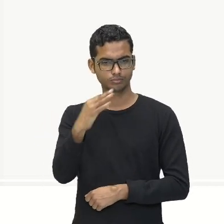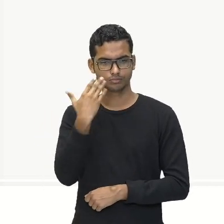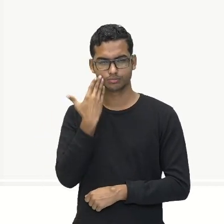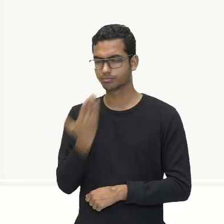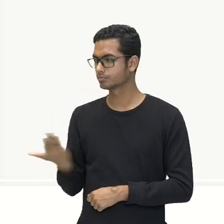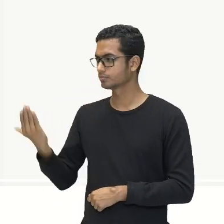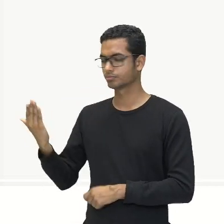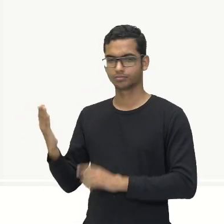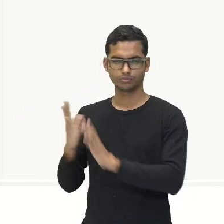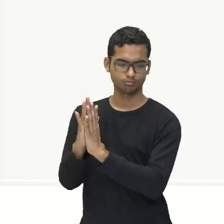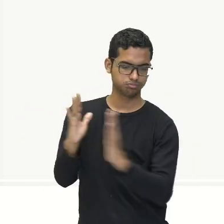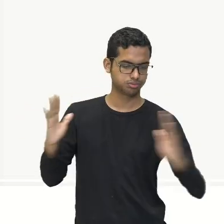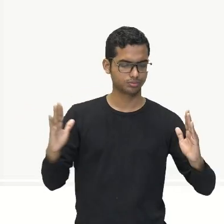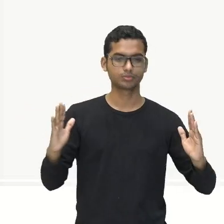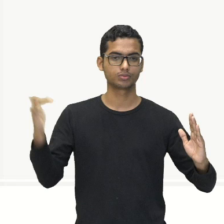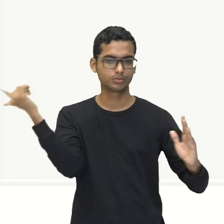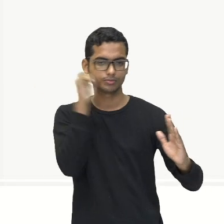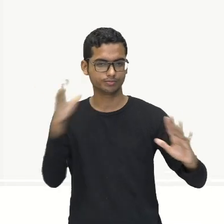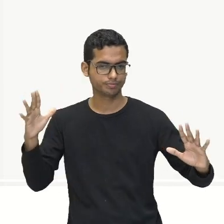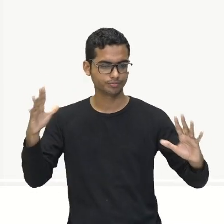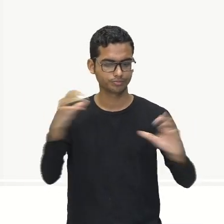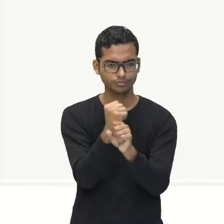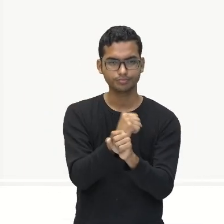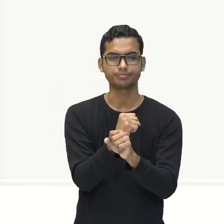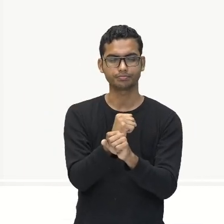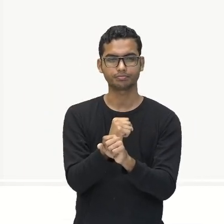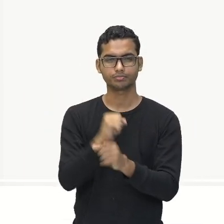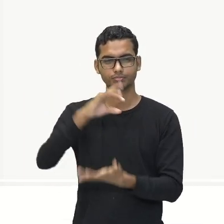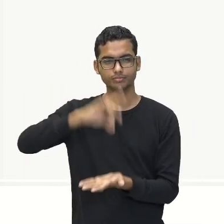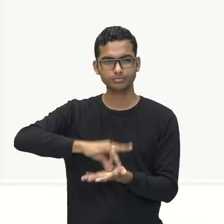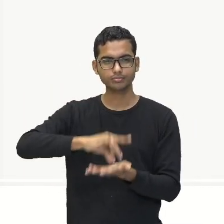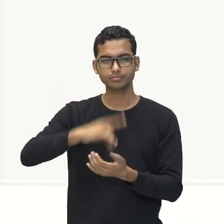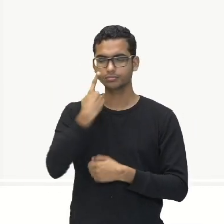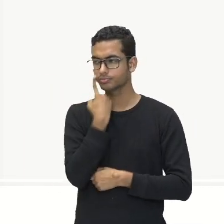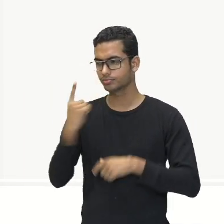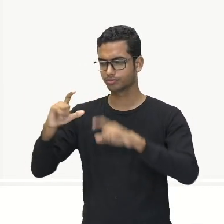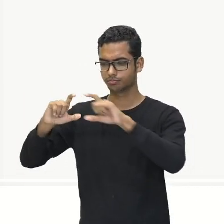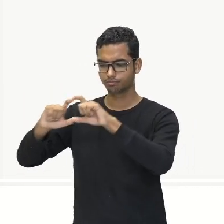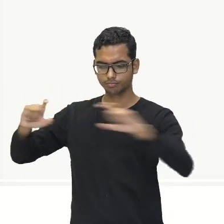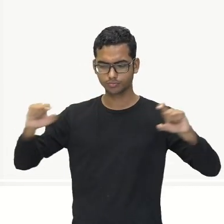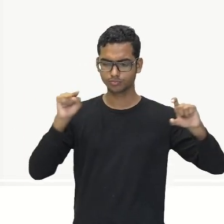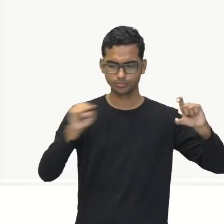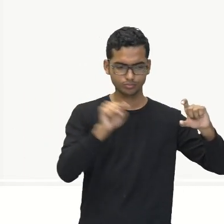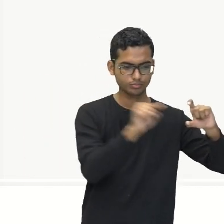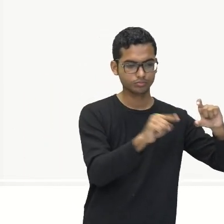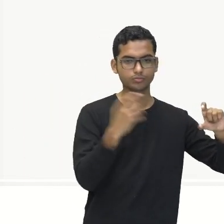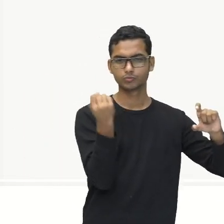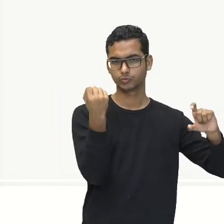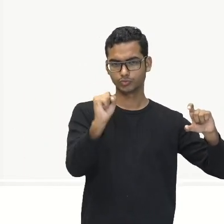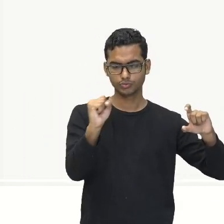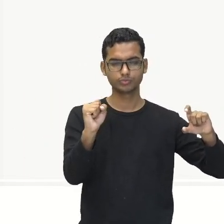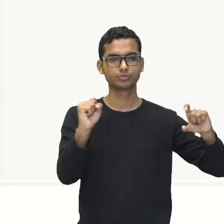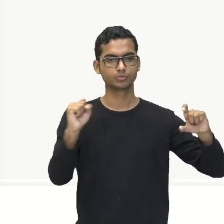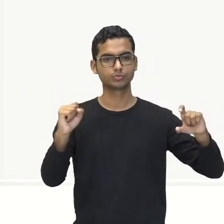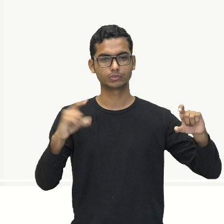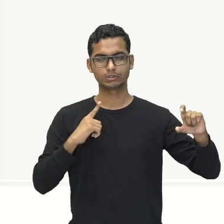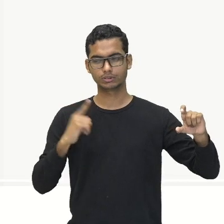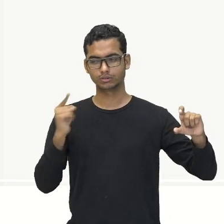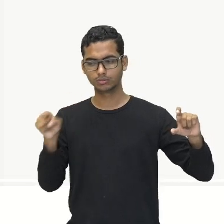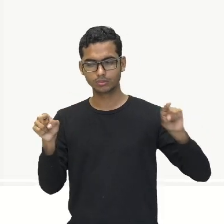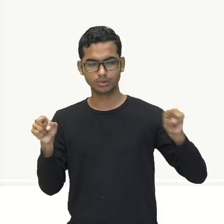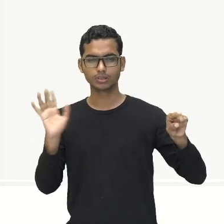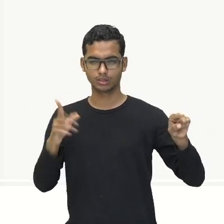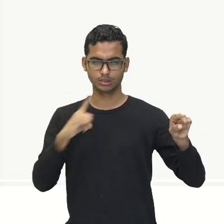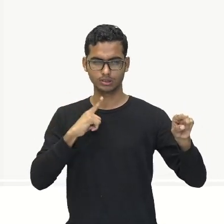Tá? Então aí estão os 8 termos que estavam faltando na nossa